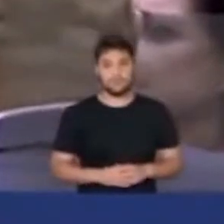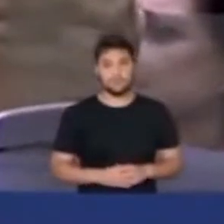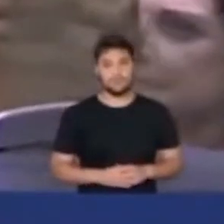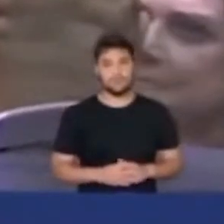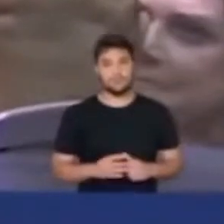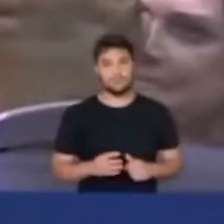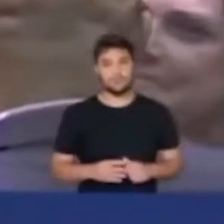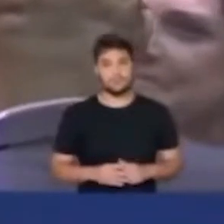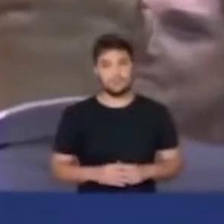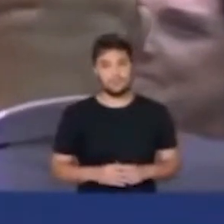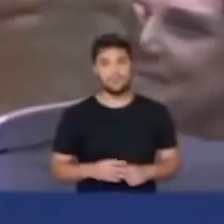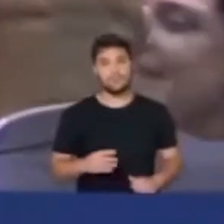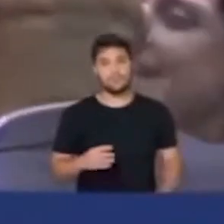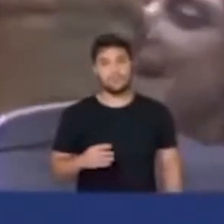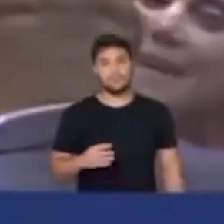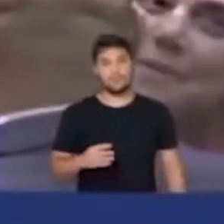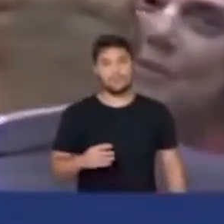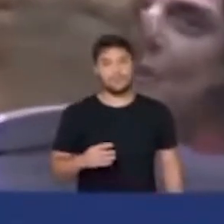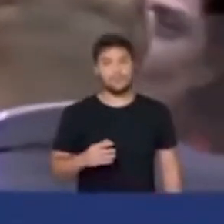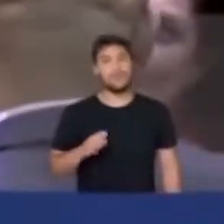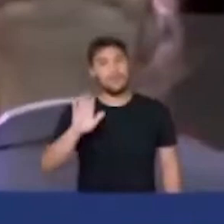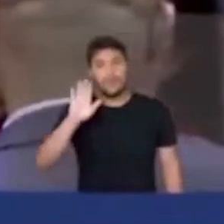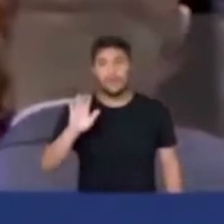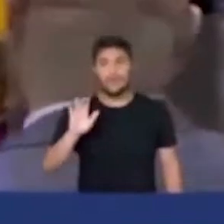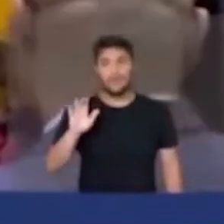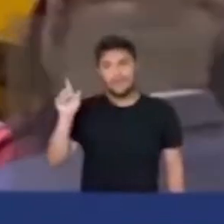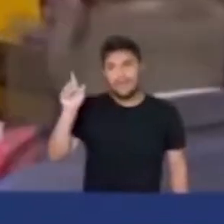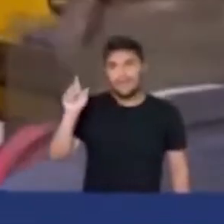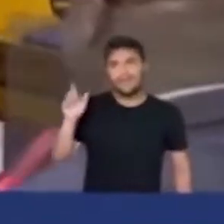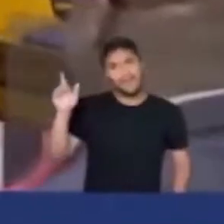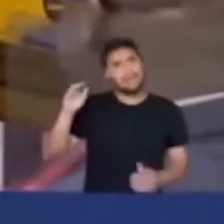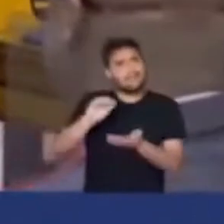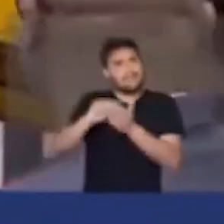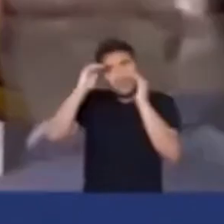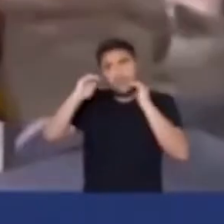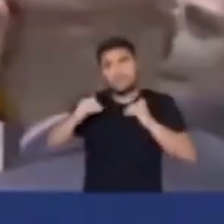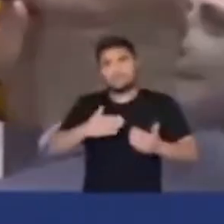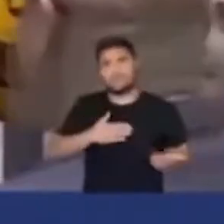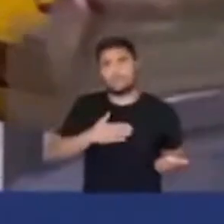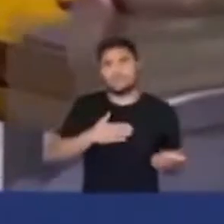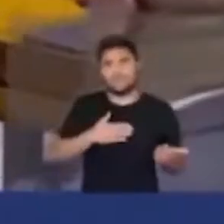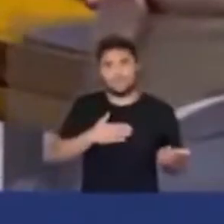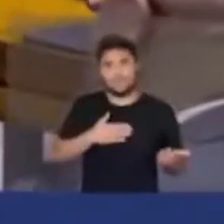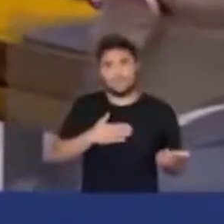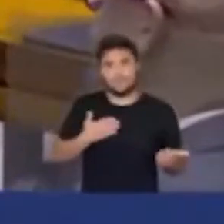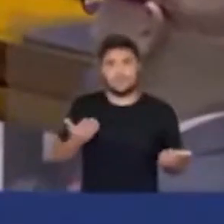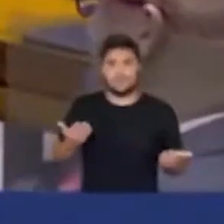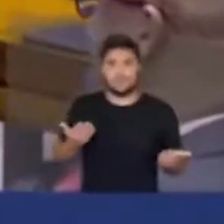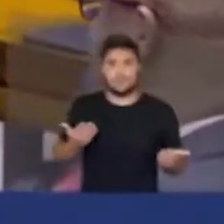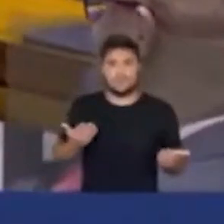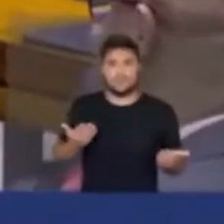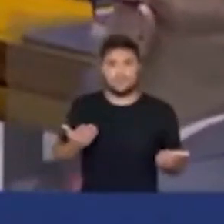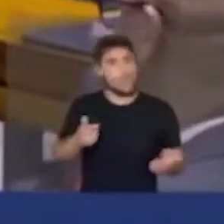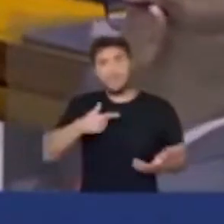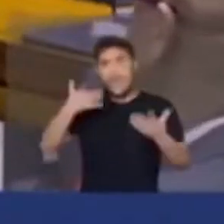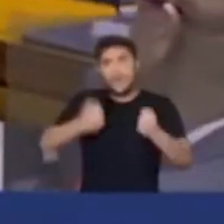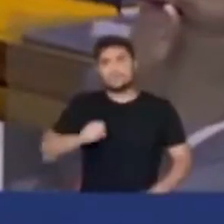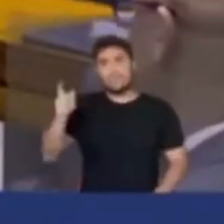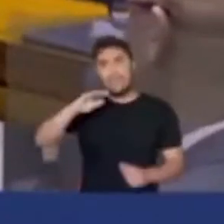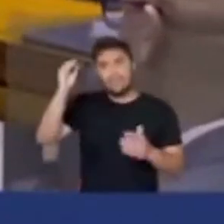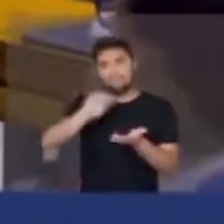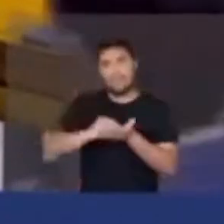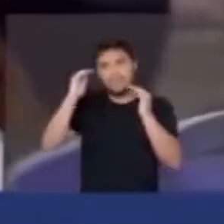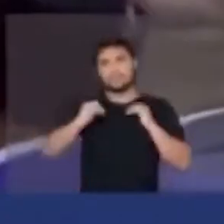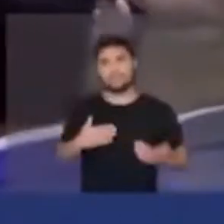eu aproveito, pela presidente. Presidente, esse cidadão peço não me respeitando aqui, como isso é um desaforo. Mas eu não admito o